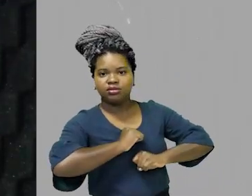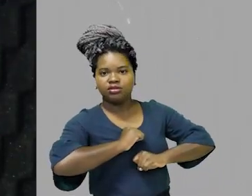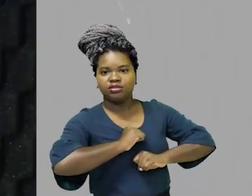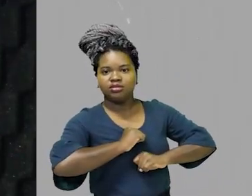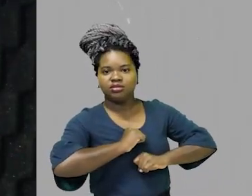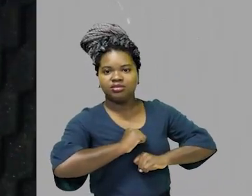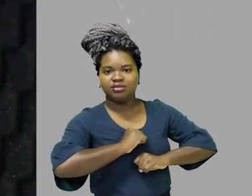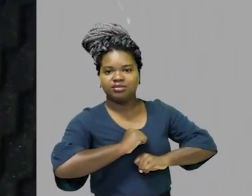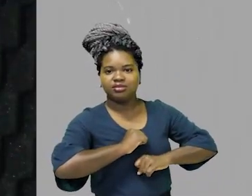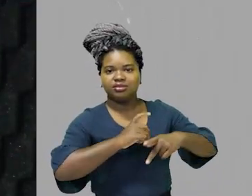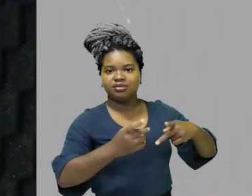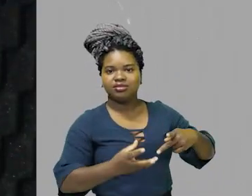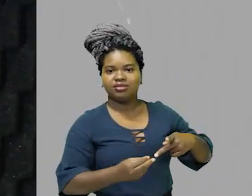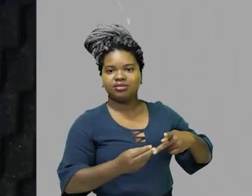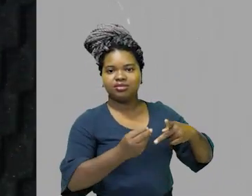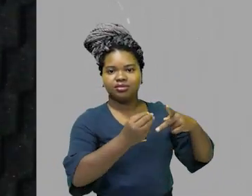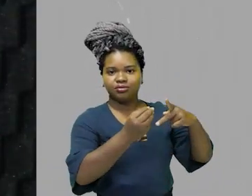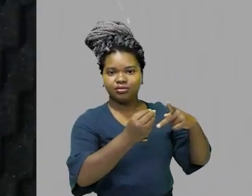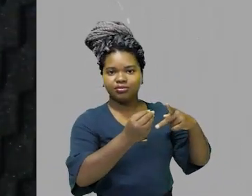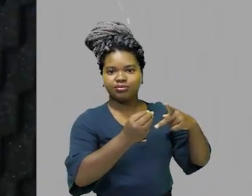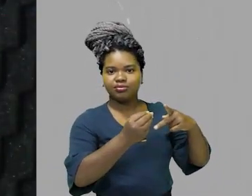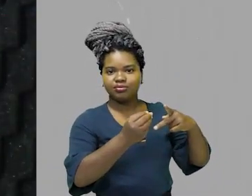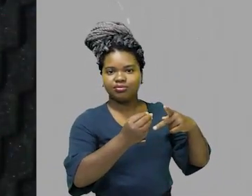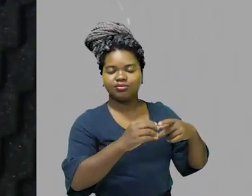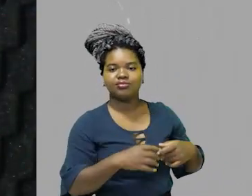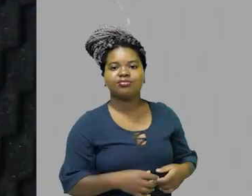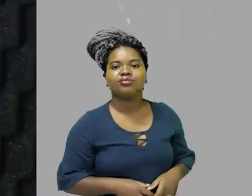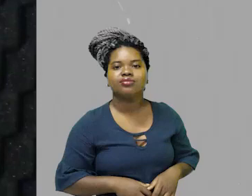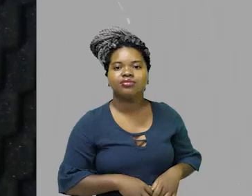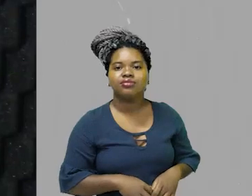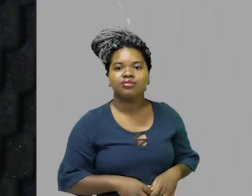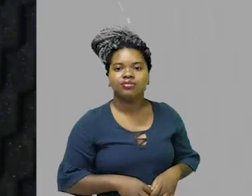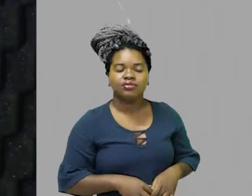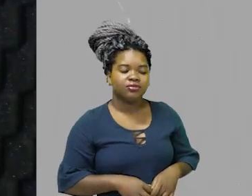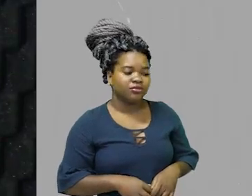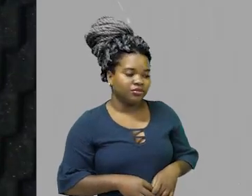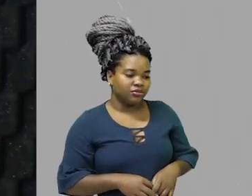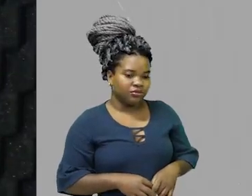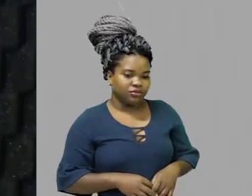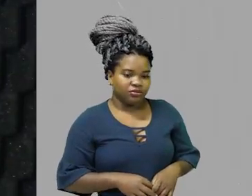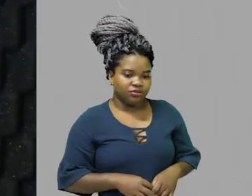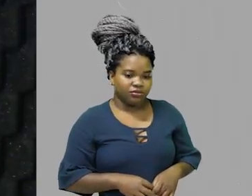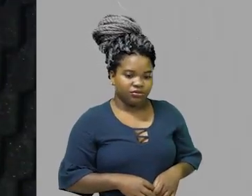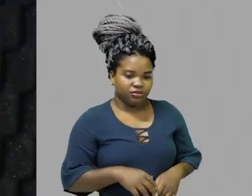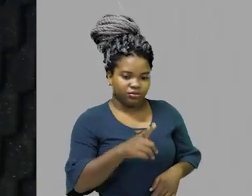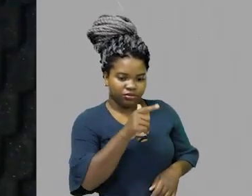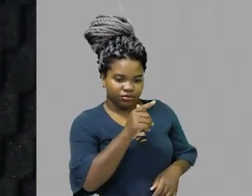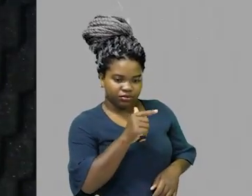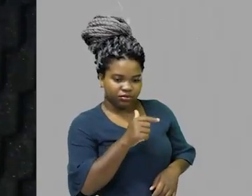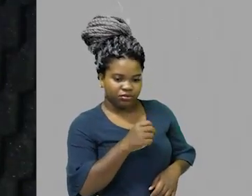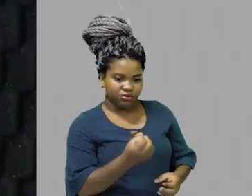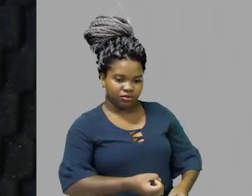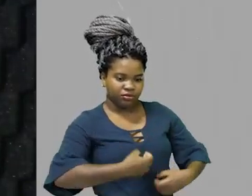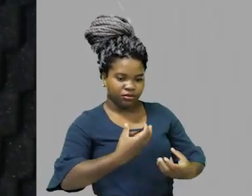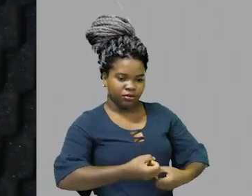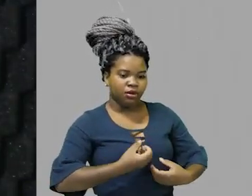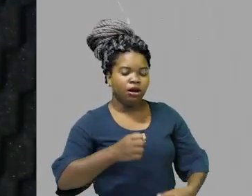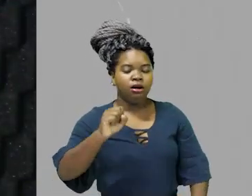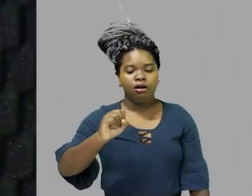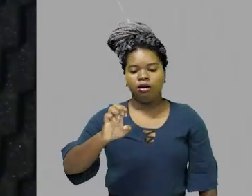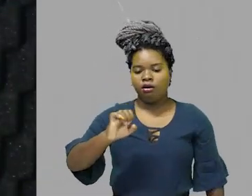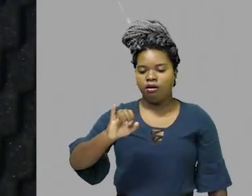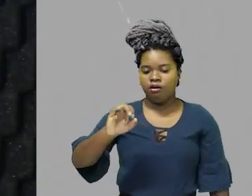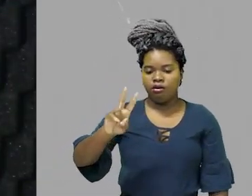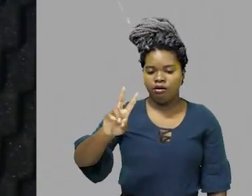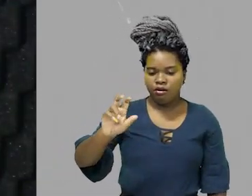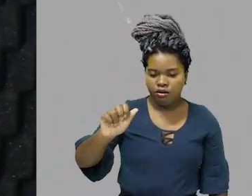os nutrientes que ela gerou na fotossíntese para todas as células, esse líquido que ela produz é a seiva